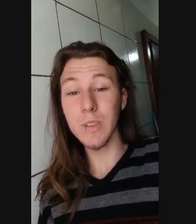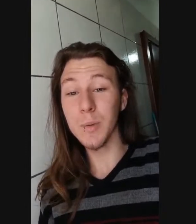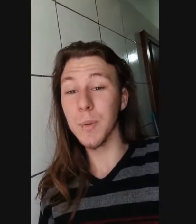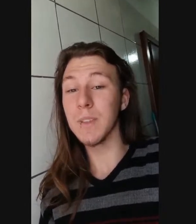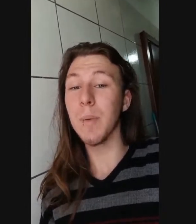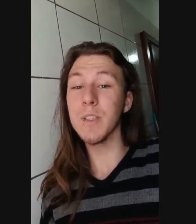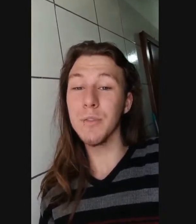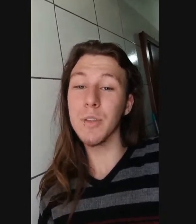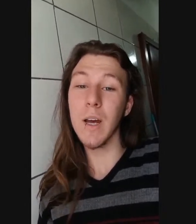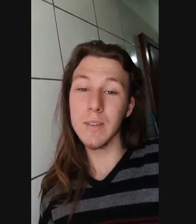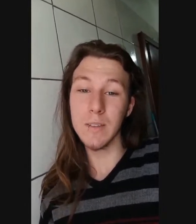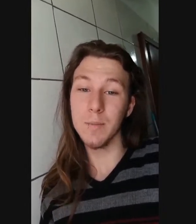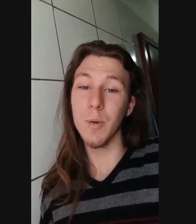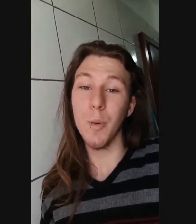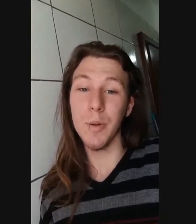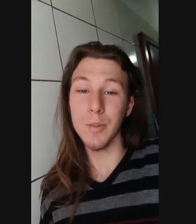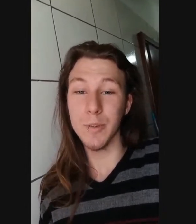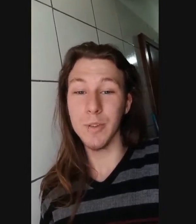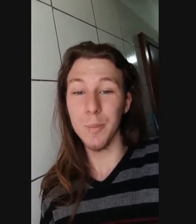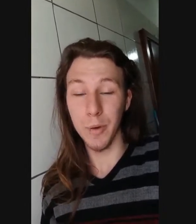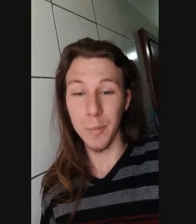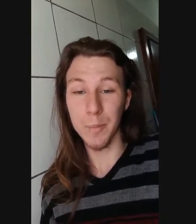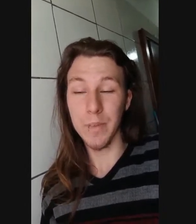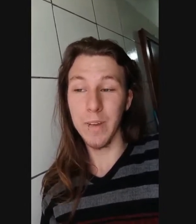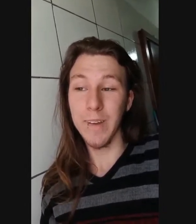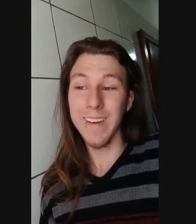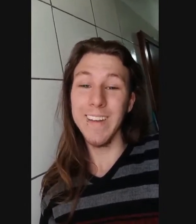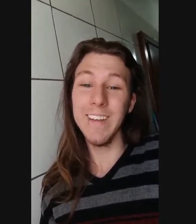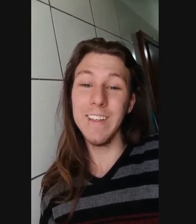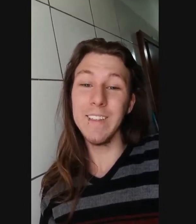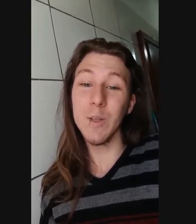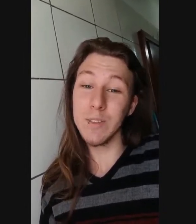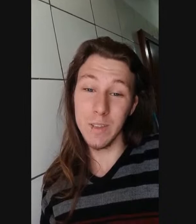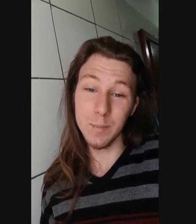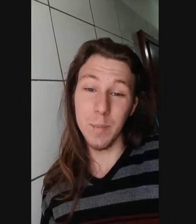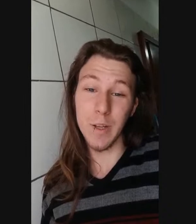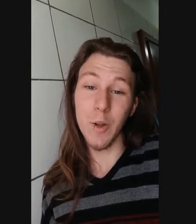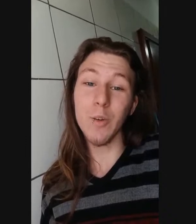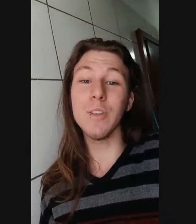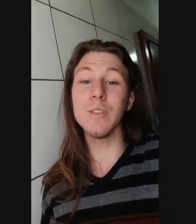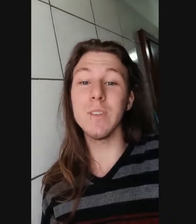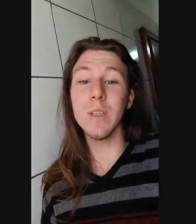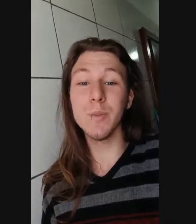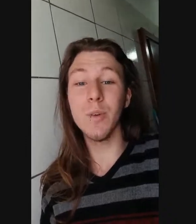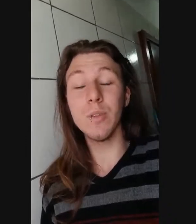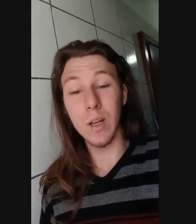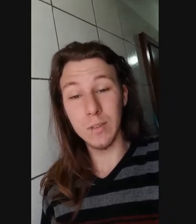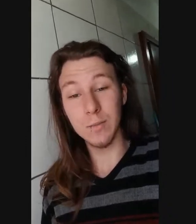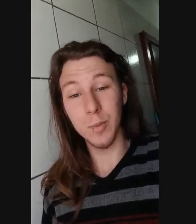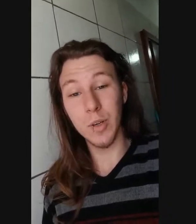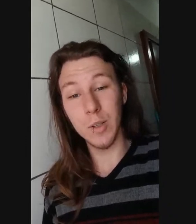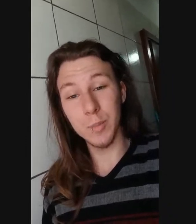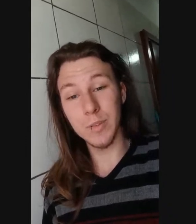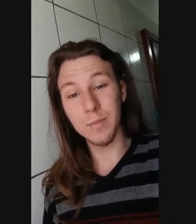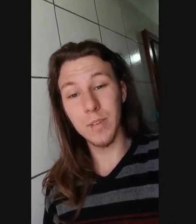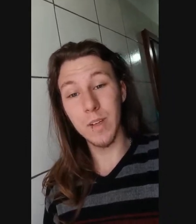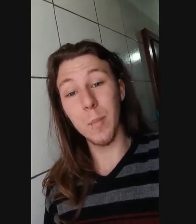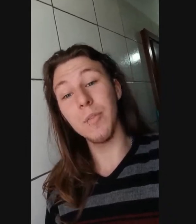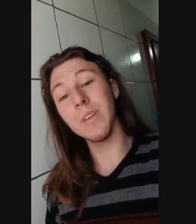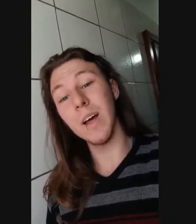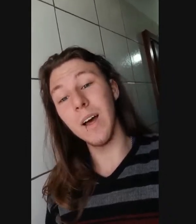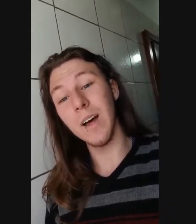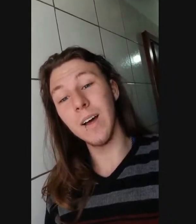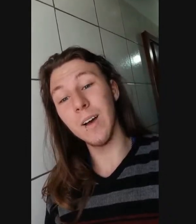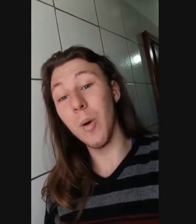todos nós consigamos passar pelas dificuldades que o momento nos impõe. E torcer para que logo nós consigamos voltar pro campus